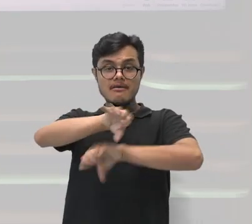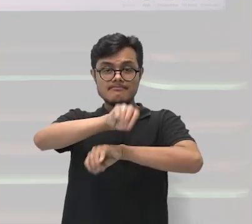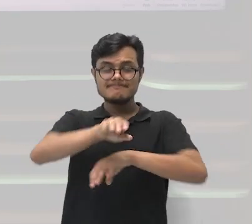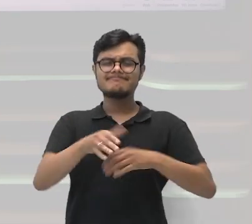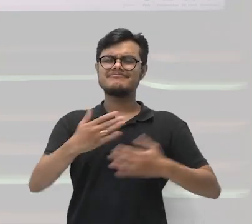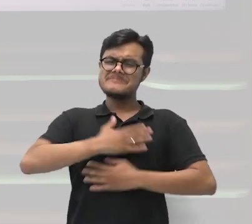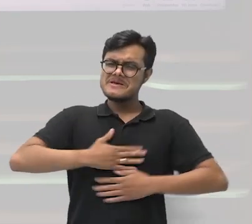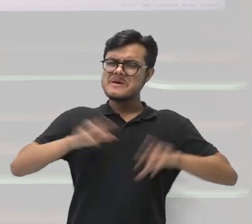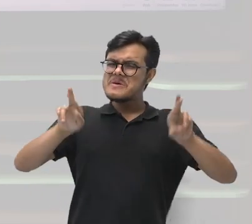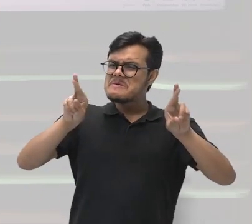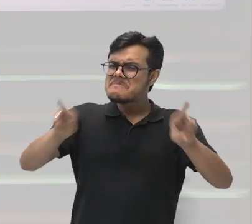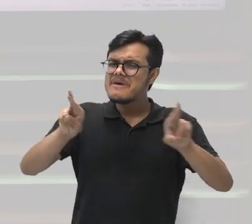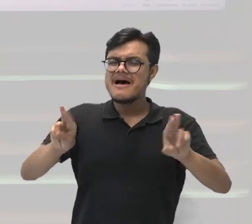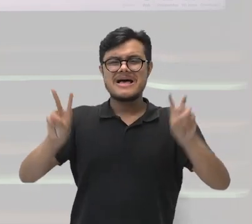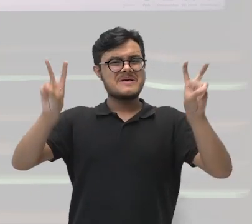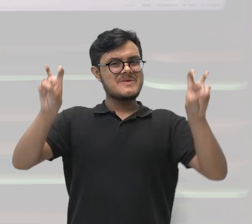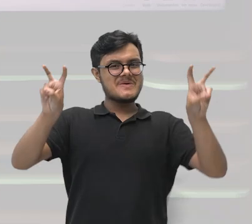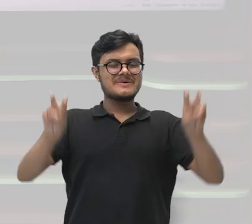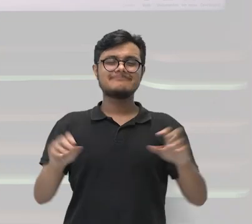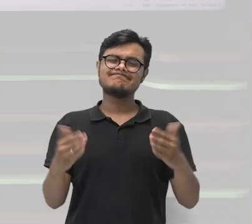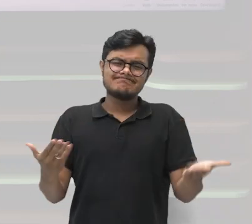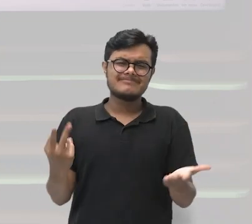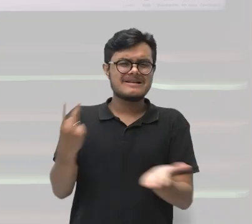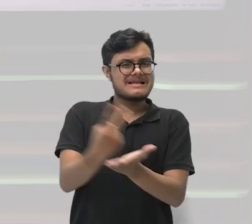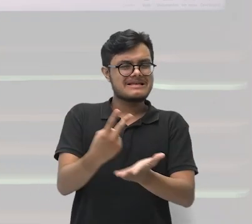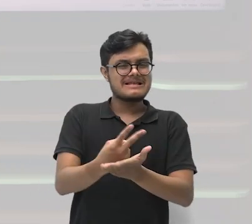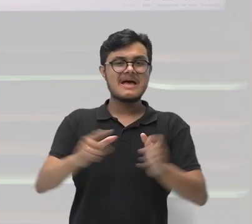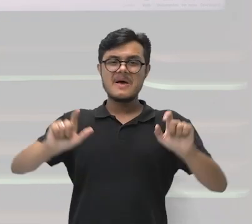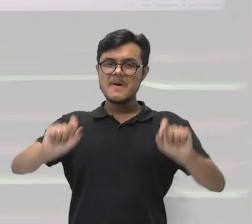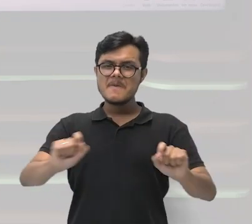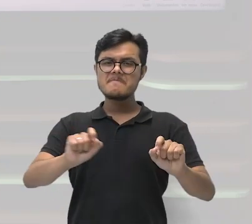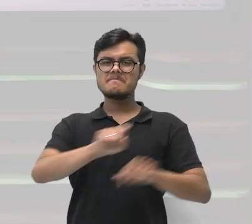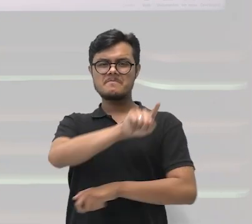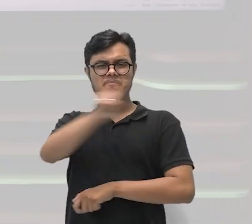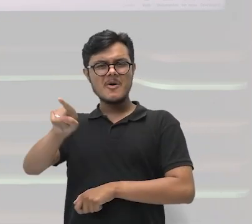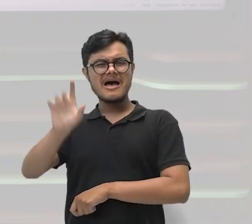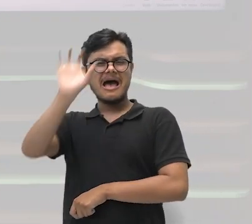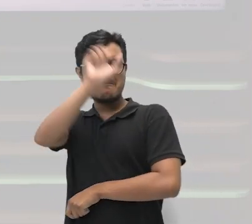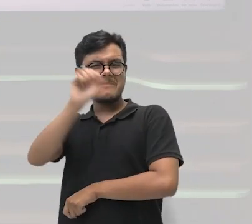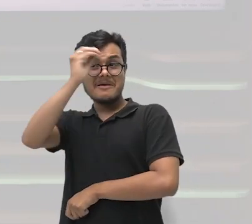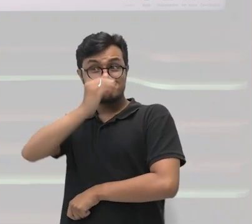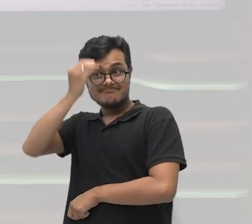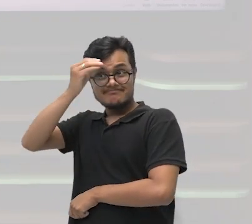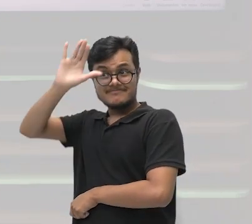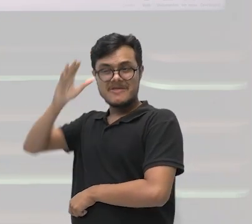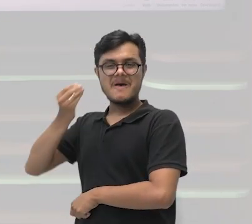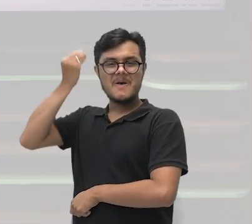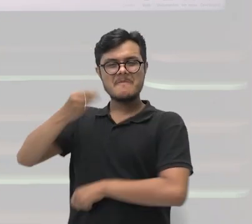Espero que você tenha gostado do conteúdo e, claro, né, acima de tudo, você tenha aprendido um pouco